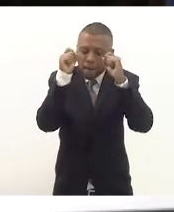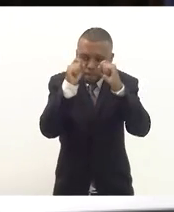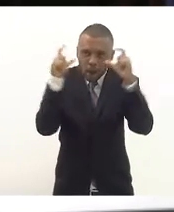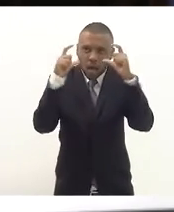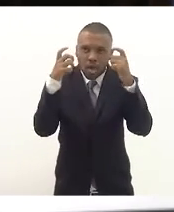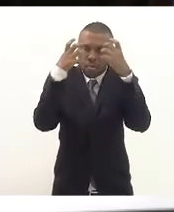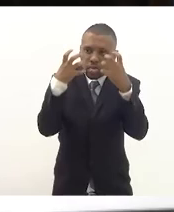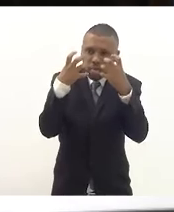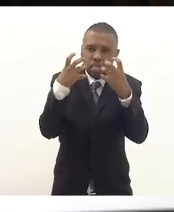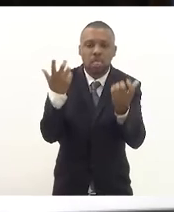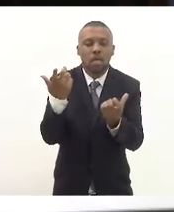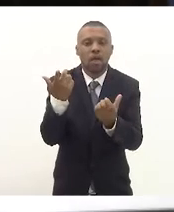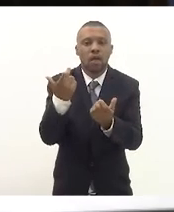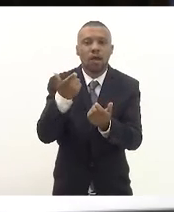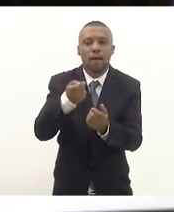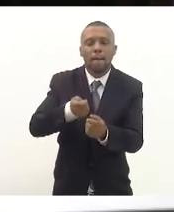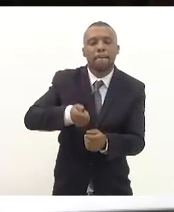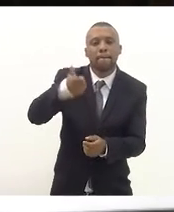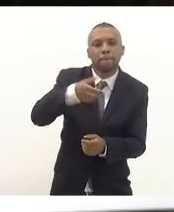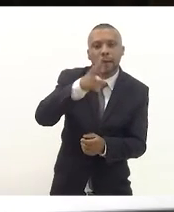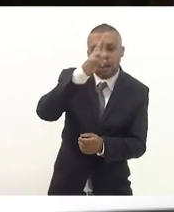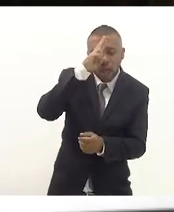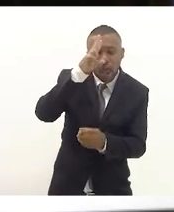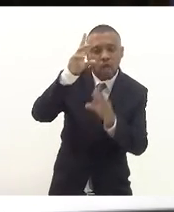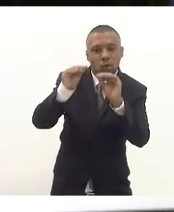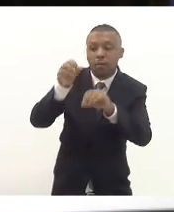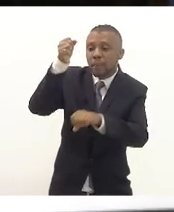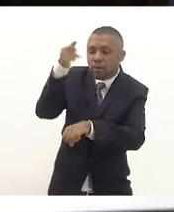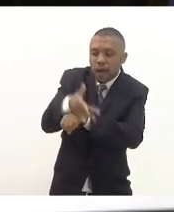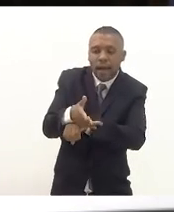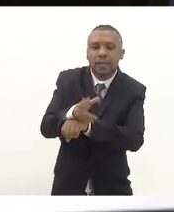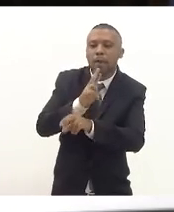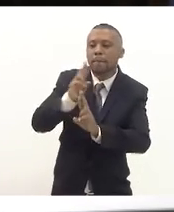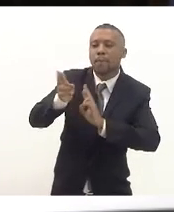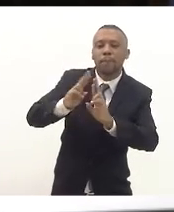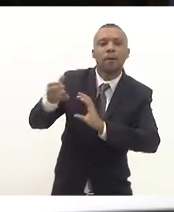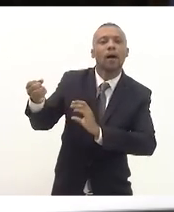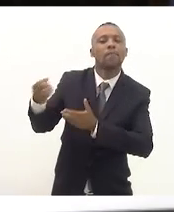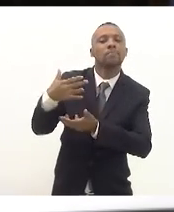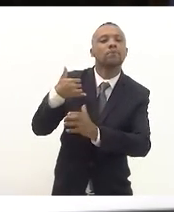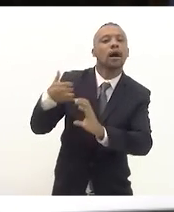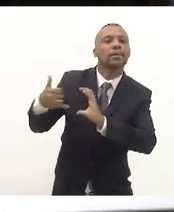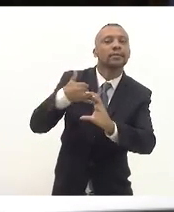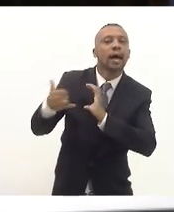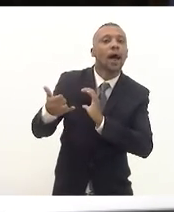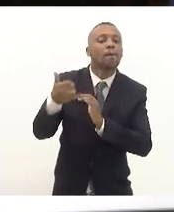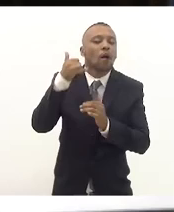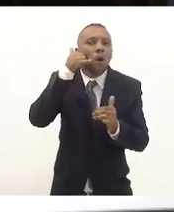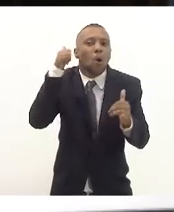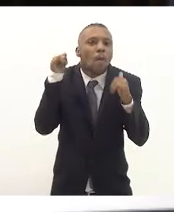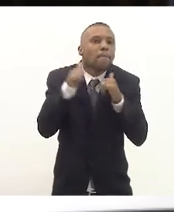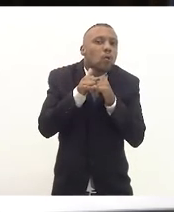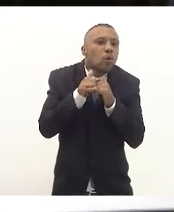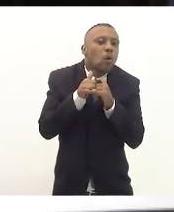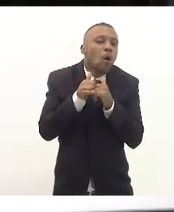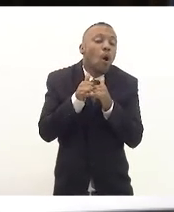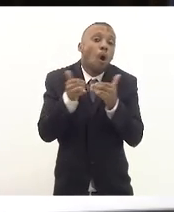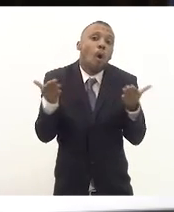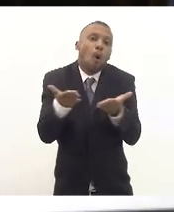meia-noite tá respondendo no WhatsApp uma hora da manhã tá respondendo que eu não sei recebi alguns telefonemas hoje